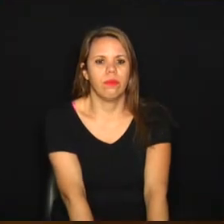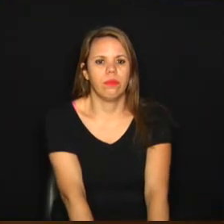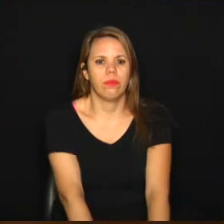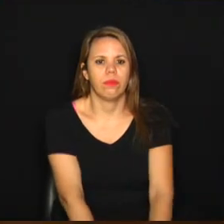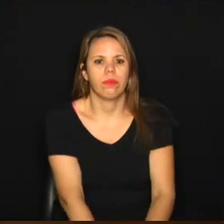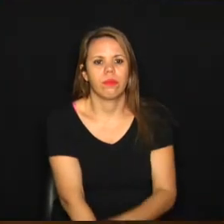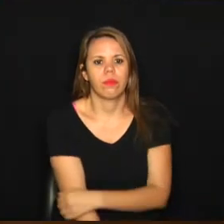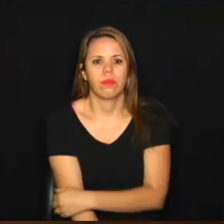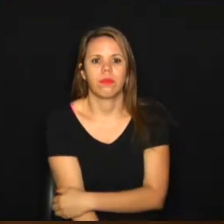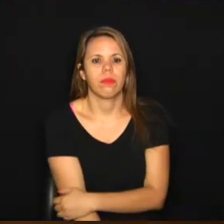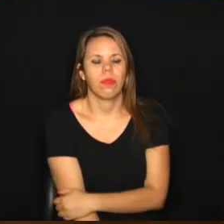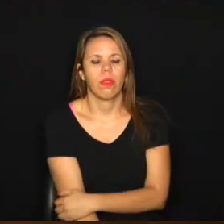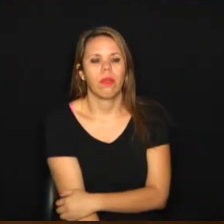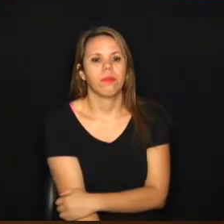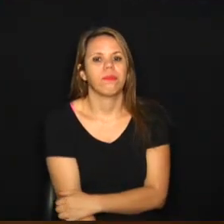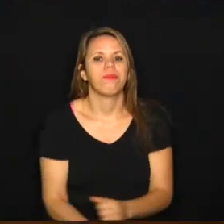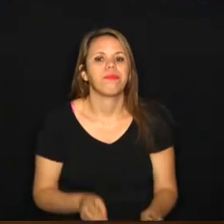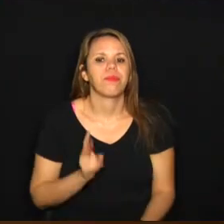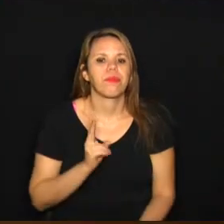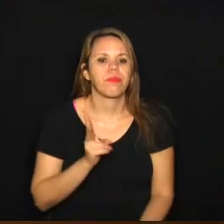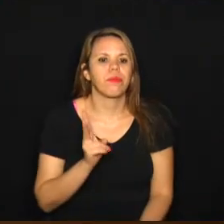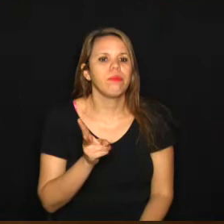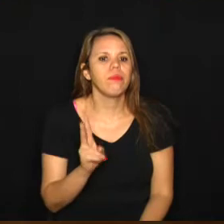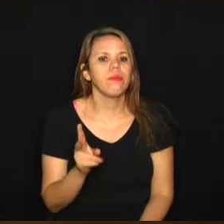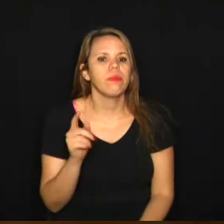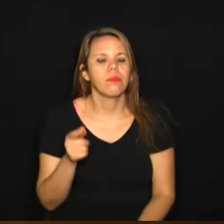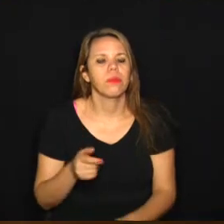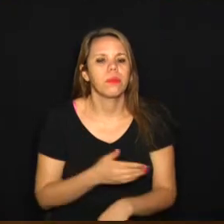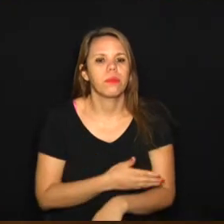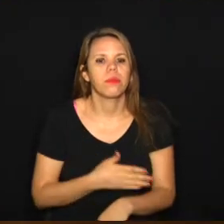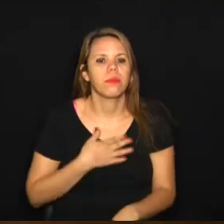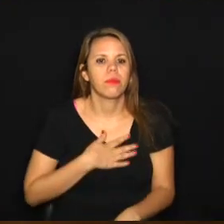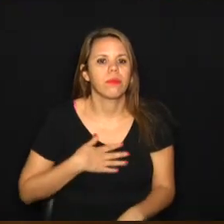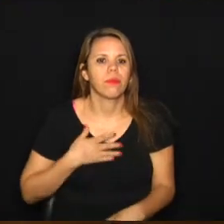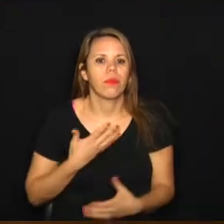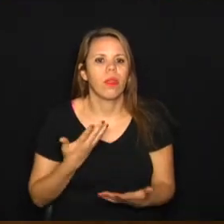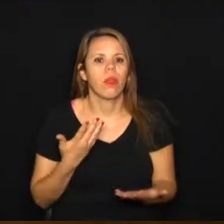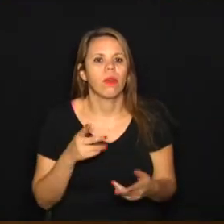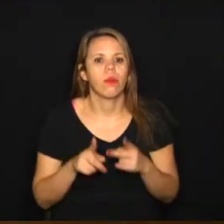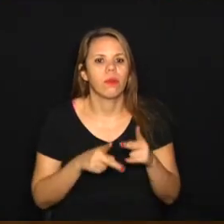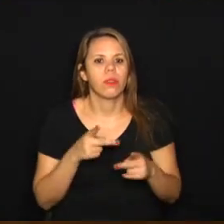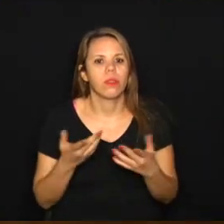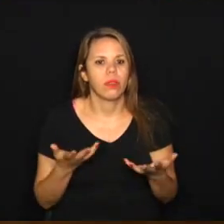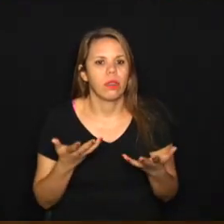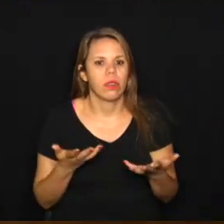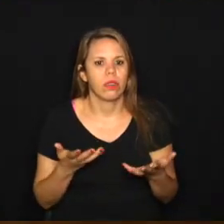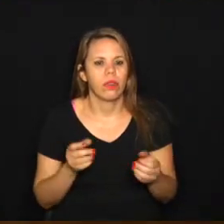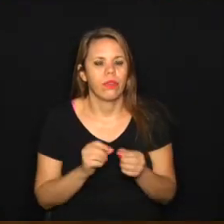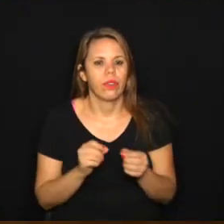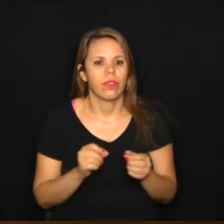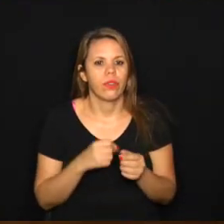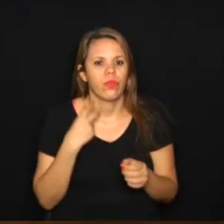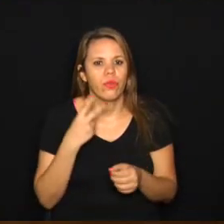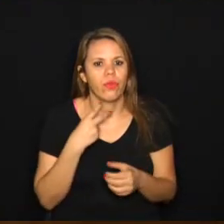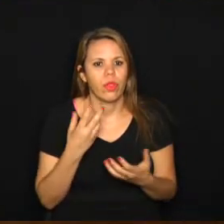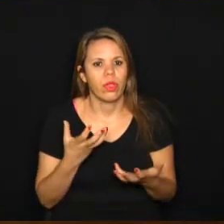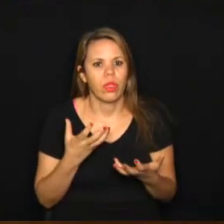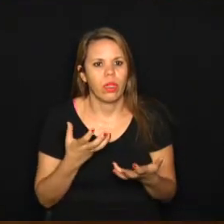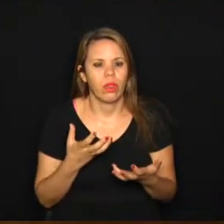Dando continuidade, gostaria de saber se tem algum vereador